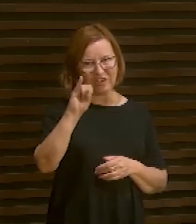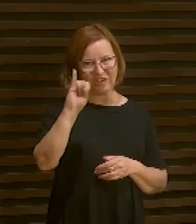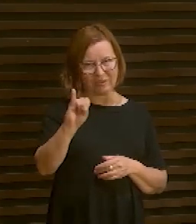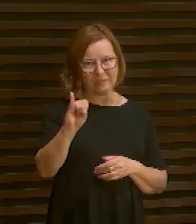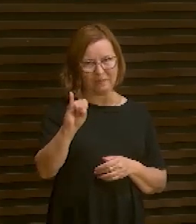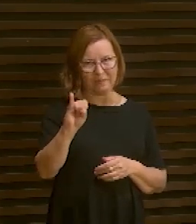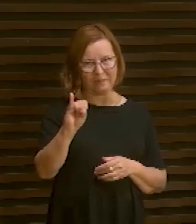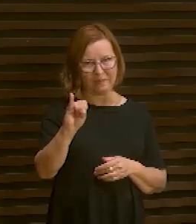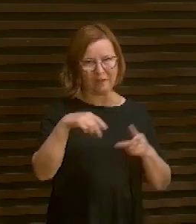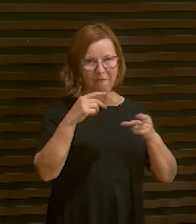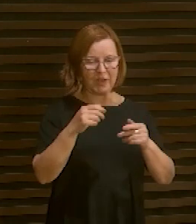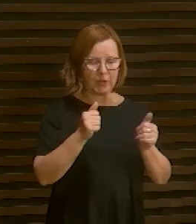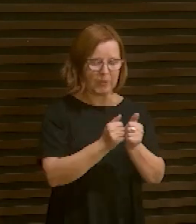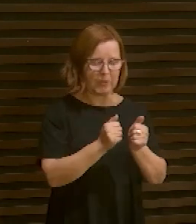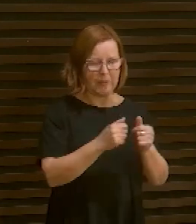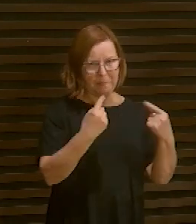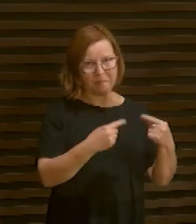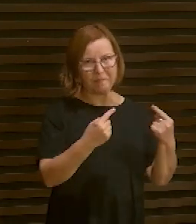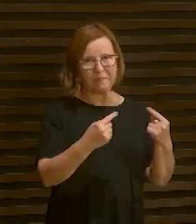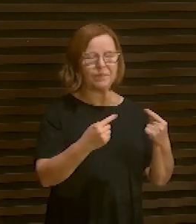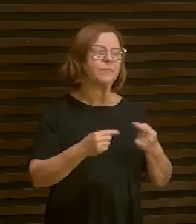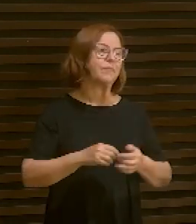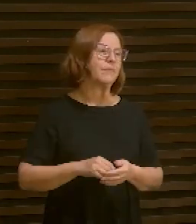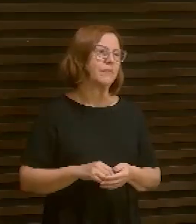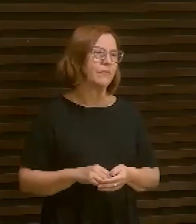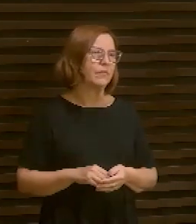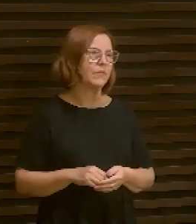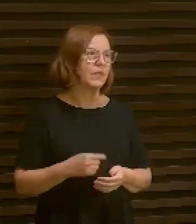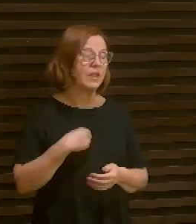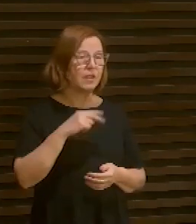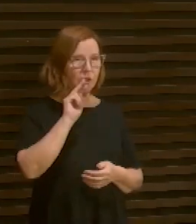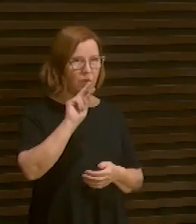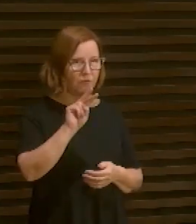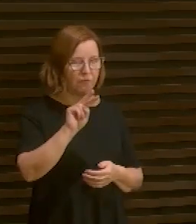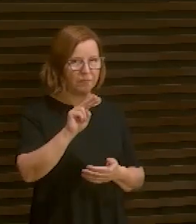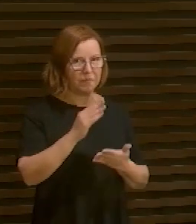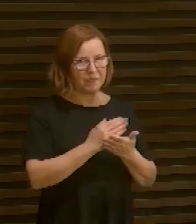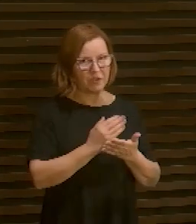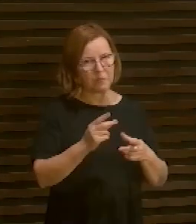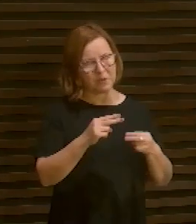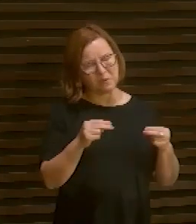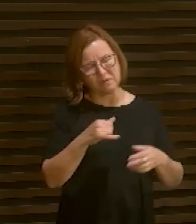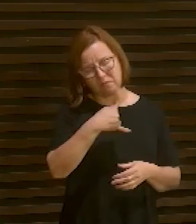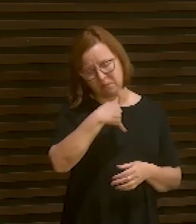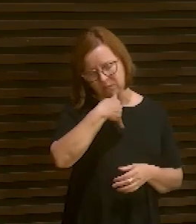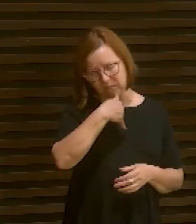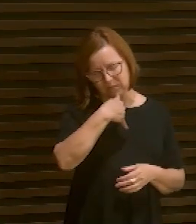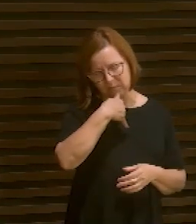sobre a perseguição. Aí eu ouvi algumas coisas bem